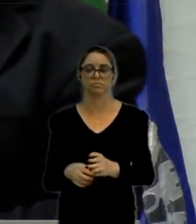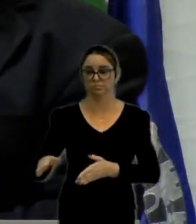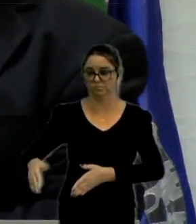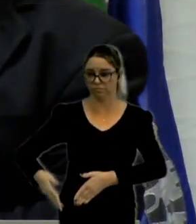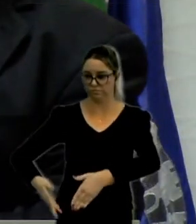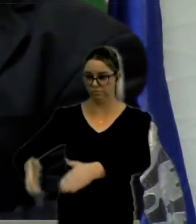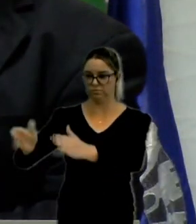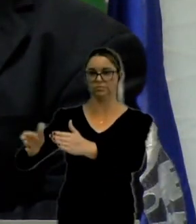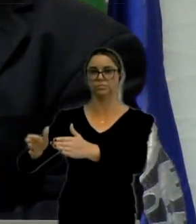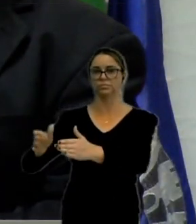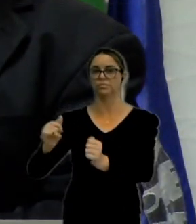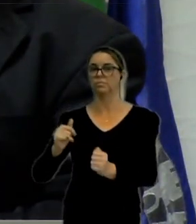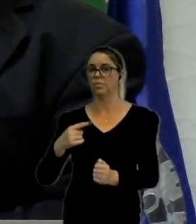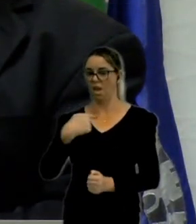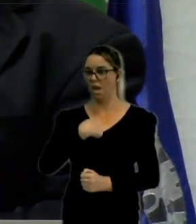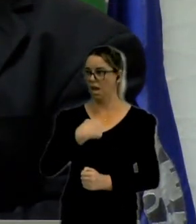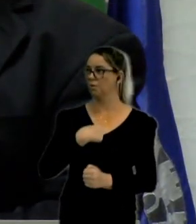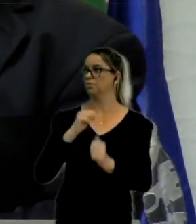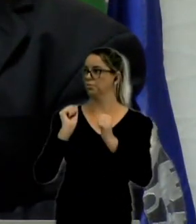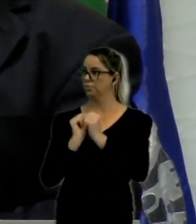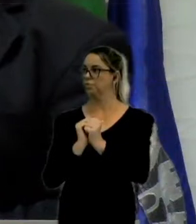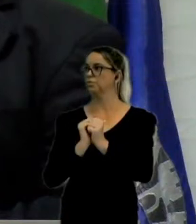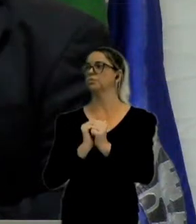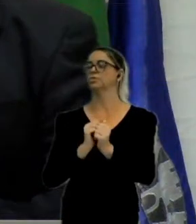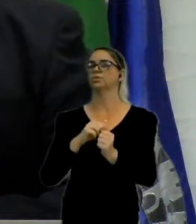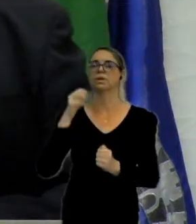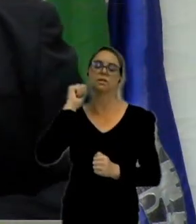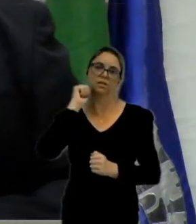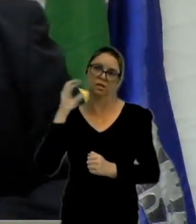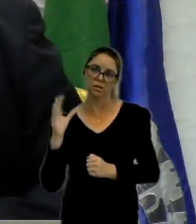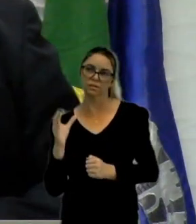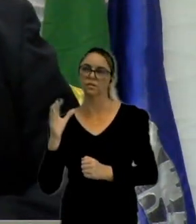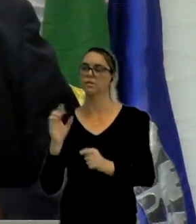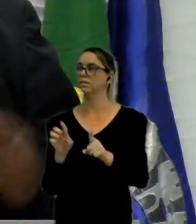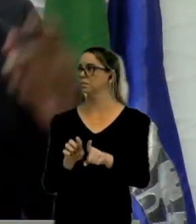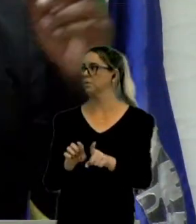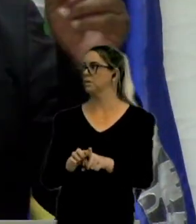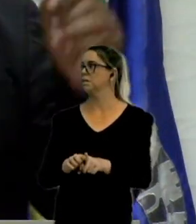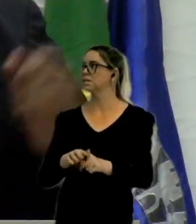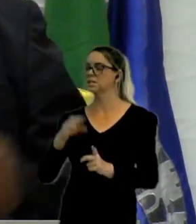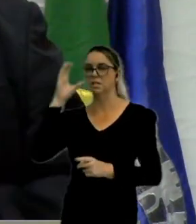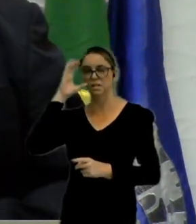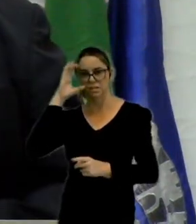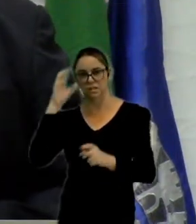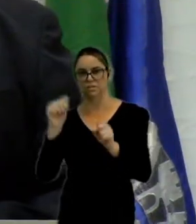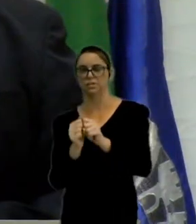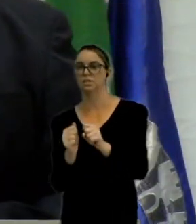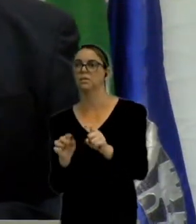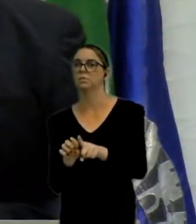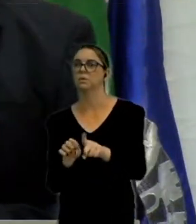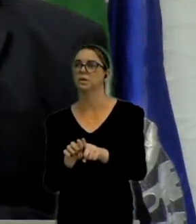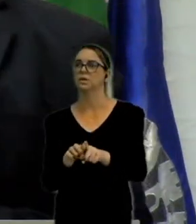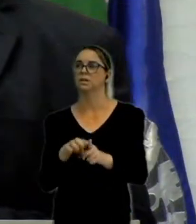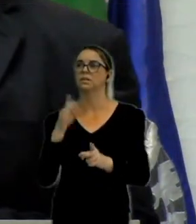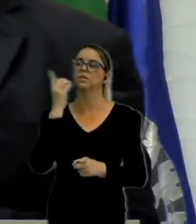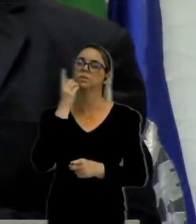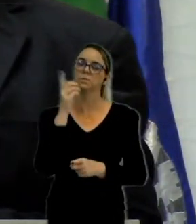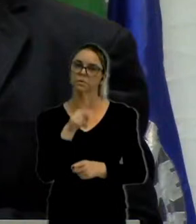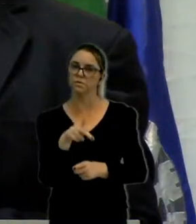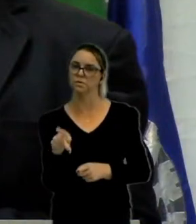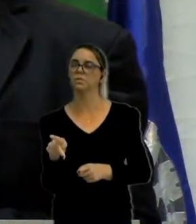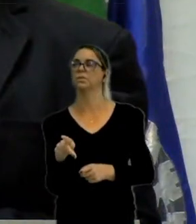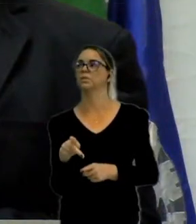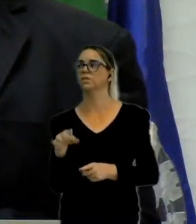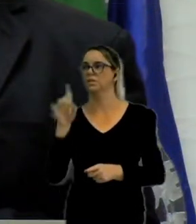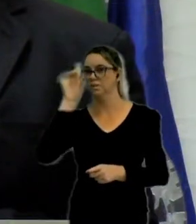Avanildo Cavalcante, Cid Clay, João da Cruzinha, Cícera e Diogo. Até no, na data,